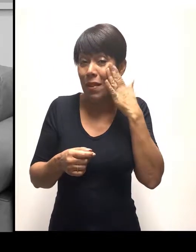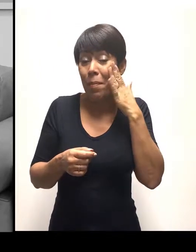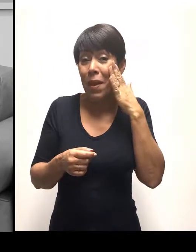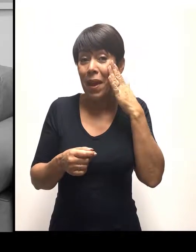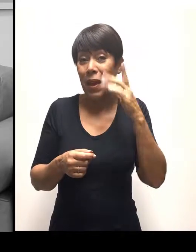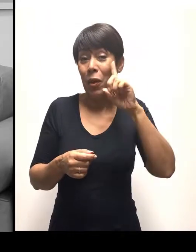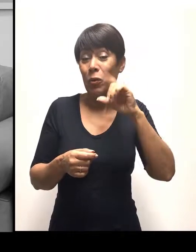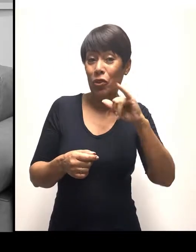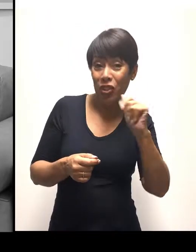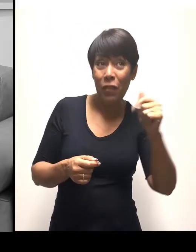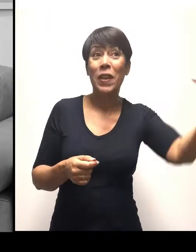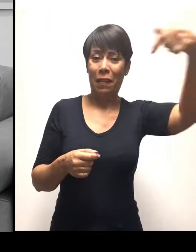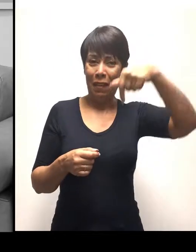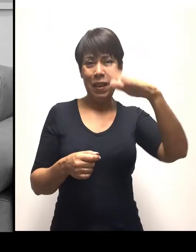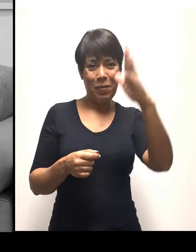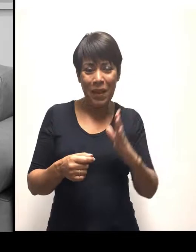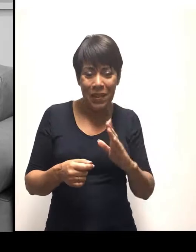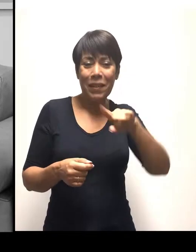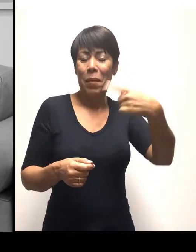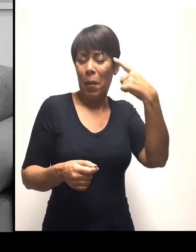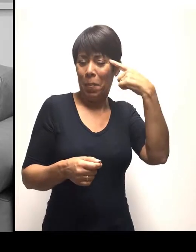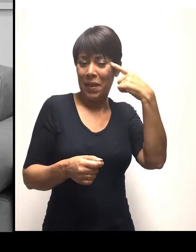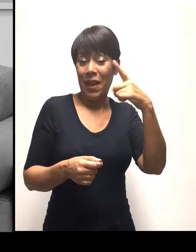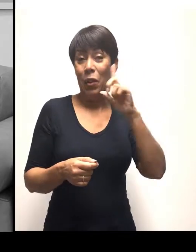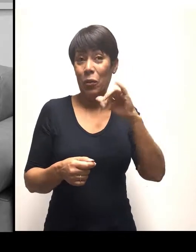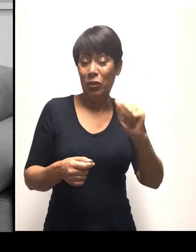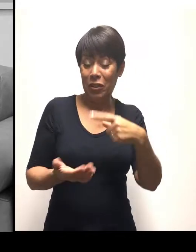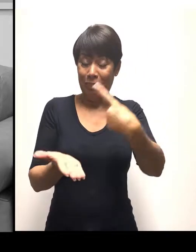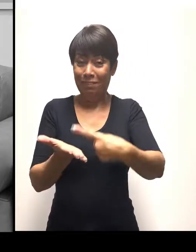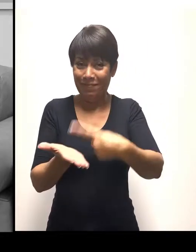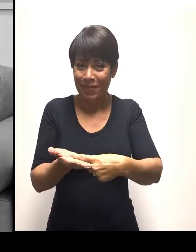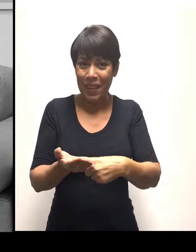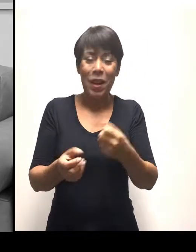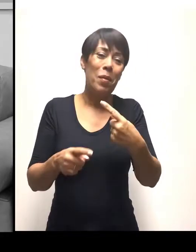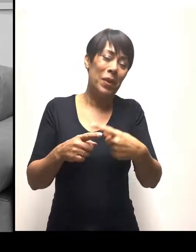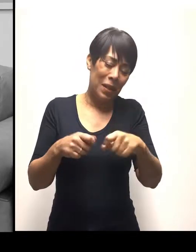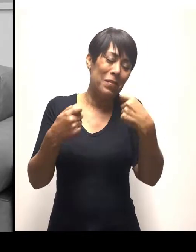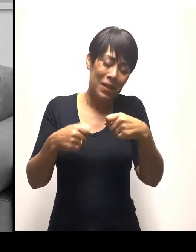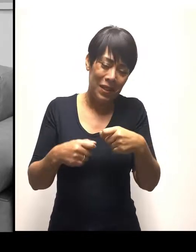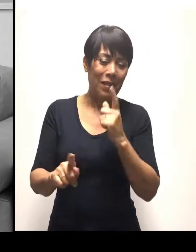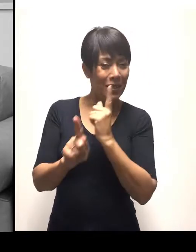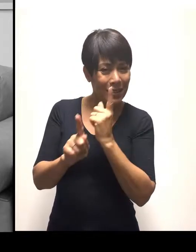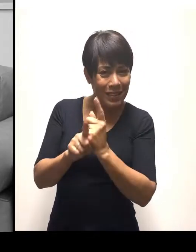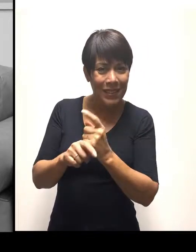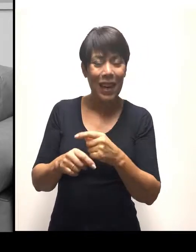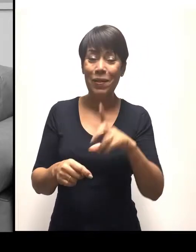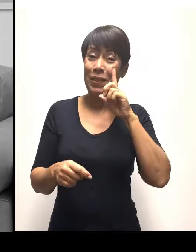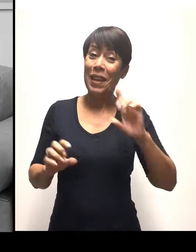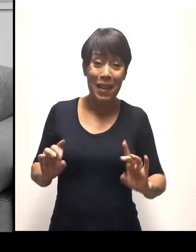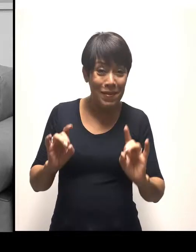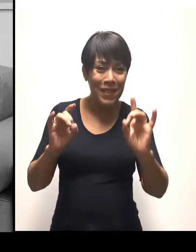Brasil, para depois pensar a data de inaugurar o Sarasódromo, senão eu não te encontrava para te colocar nesse dia tão